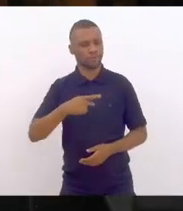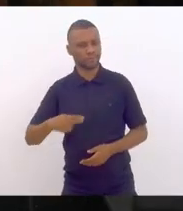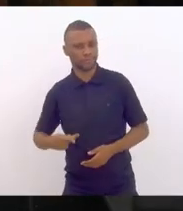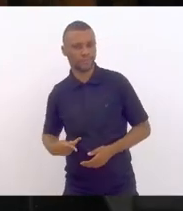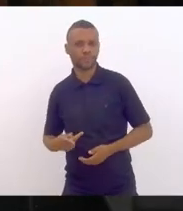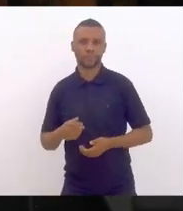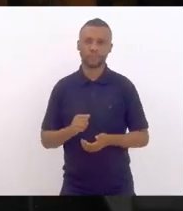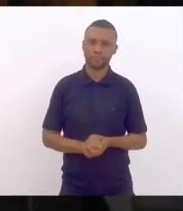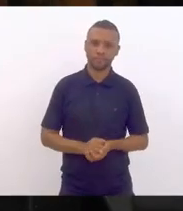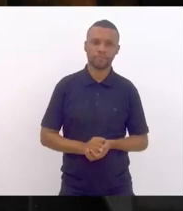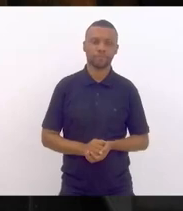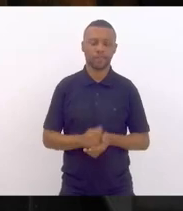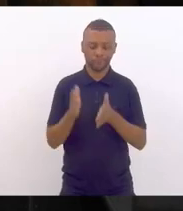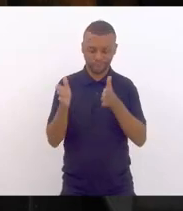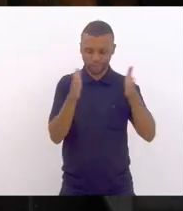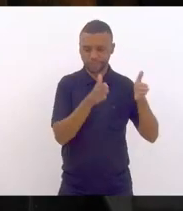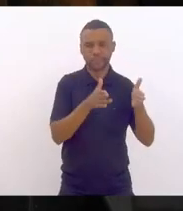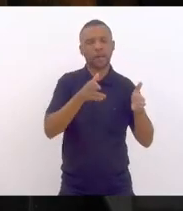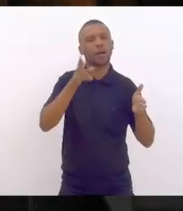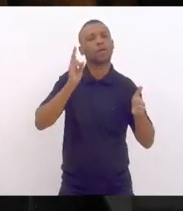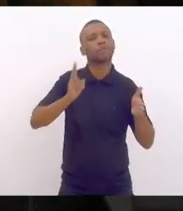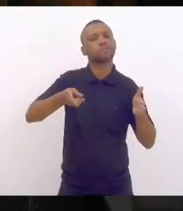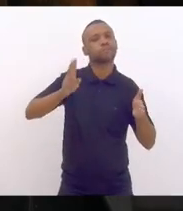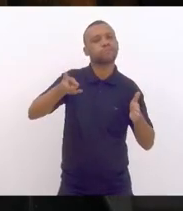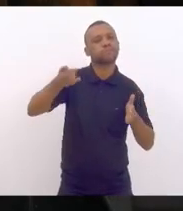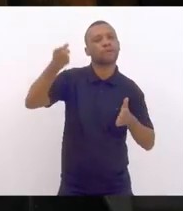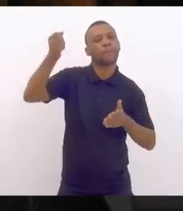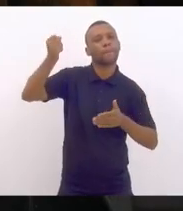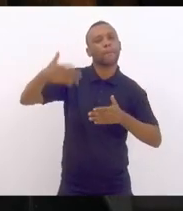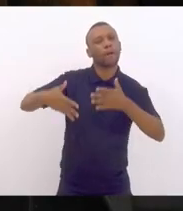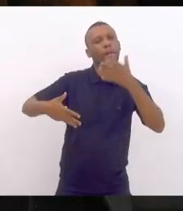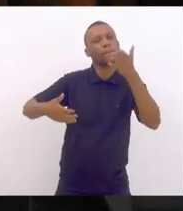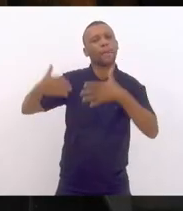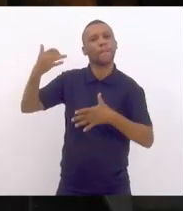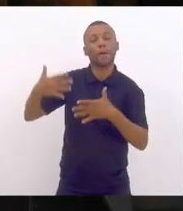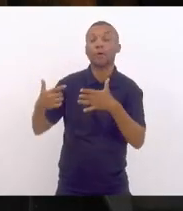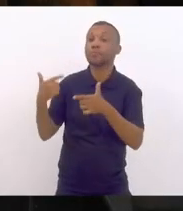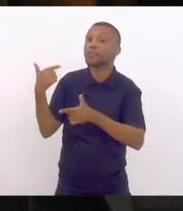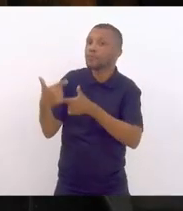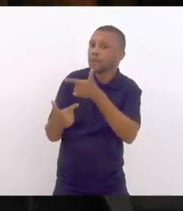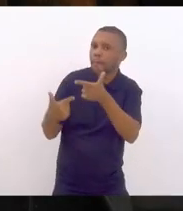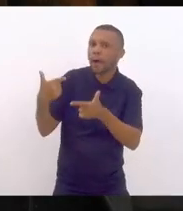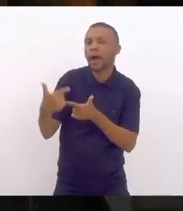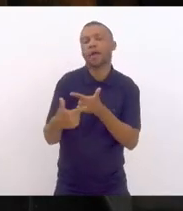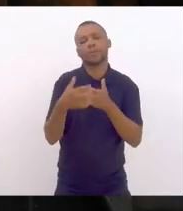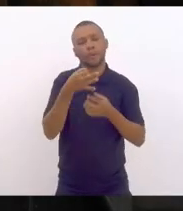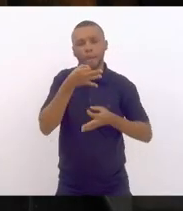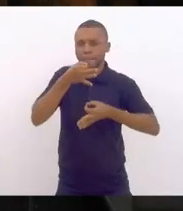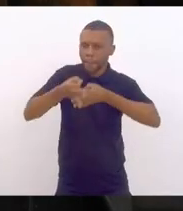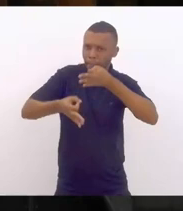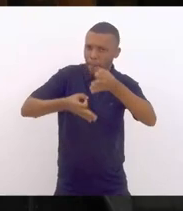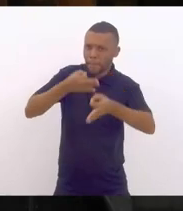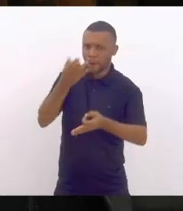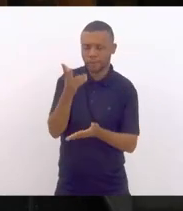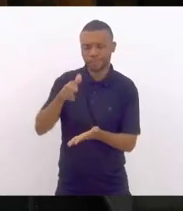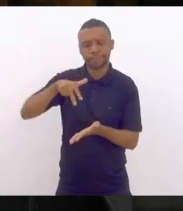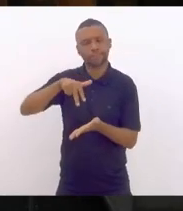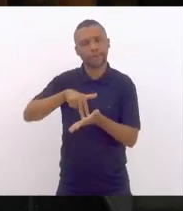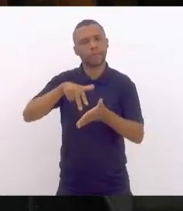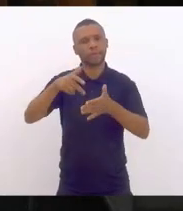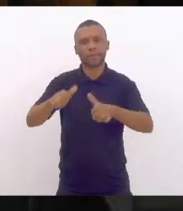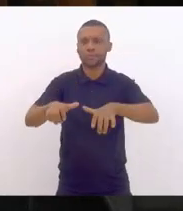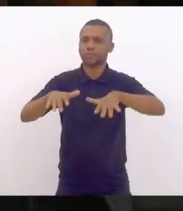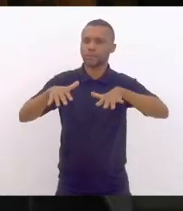continuando aqui na minha cruzada diária das minhas intervenções que faço aqui em plenário